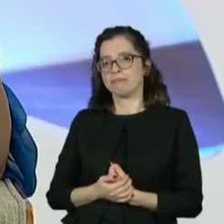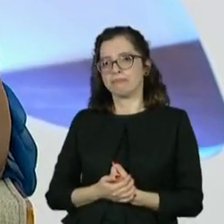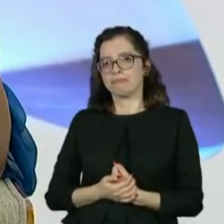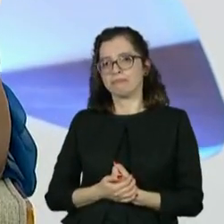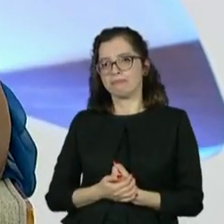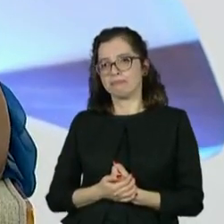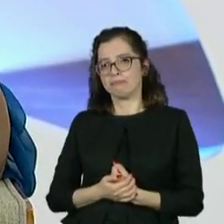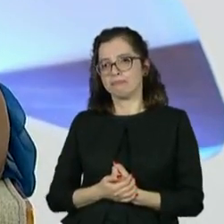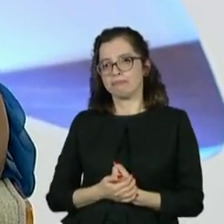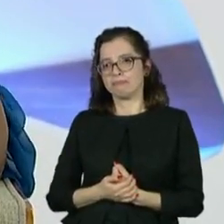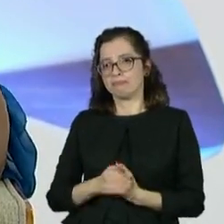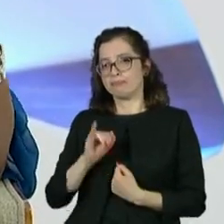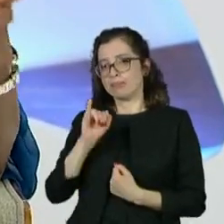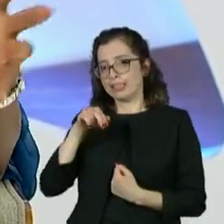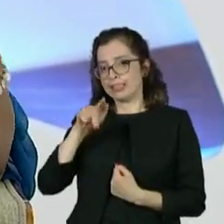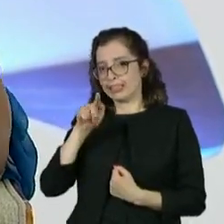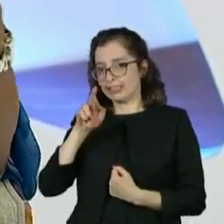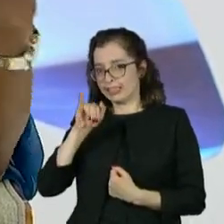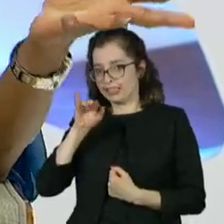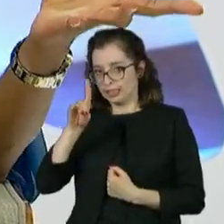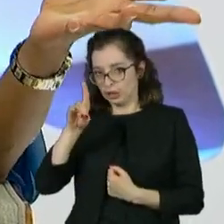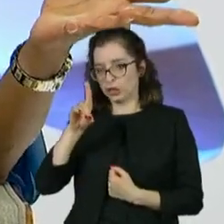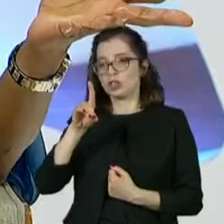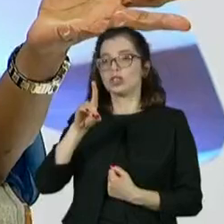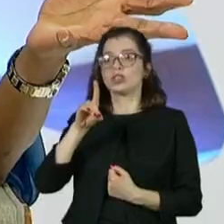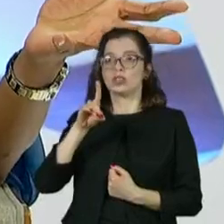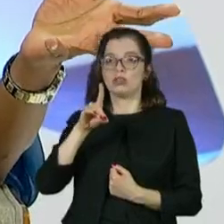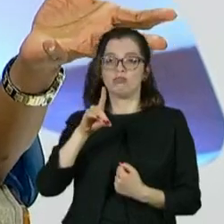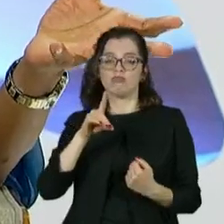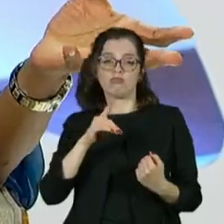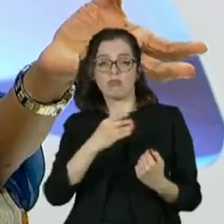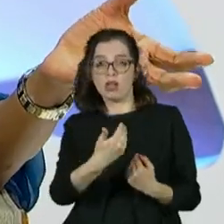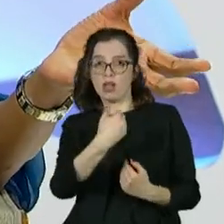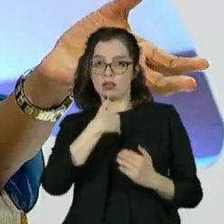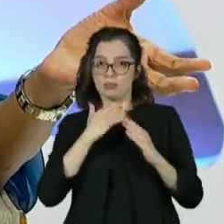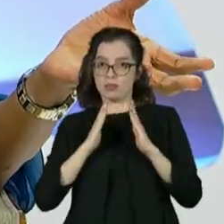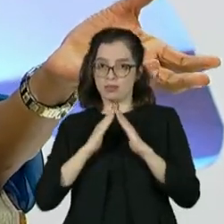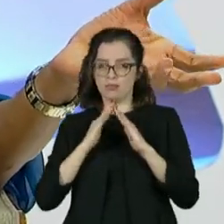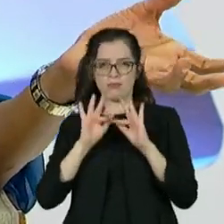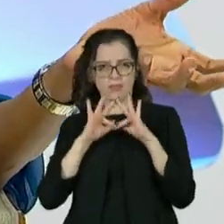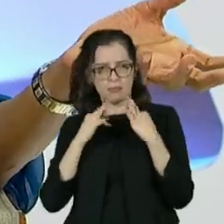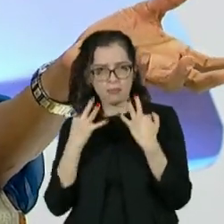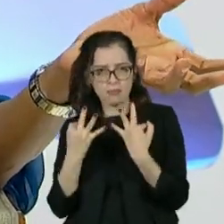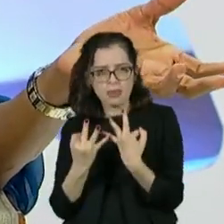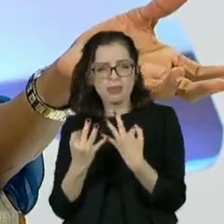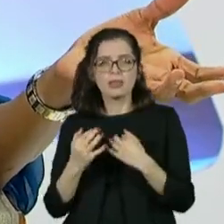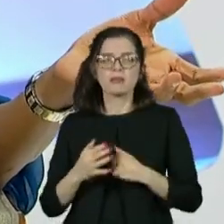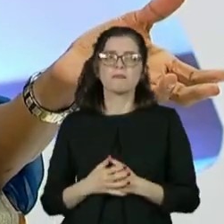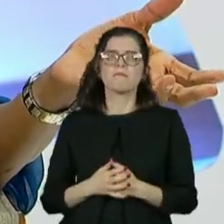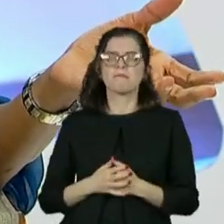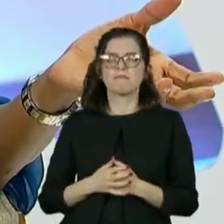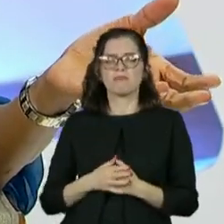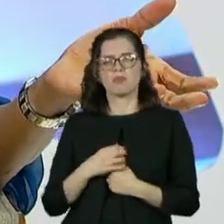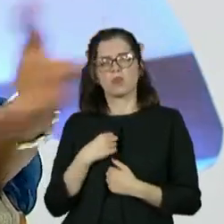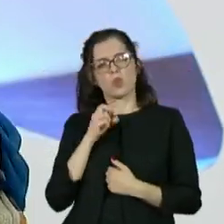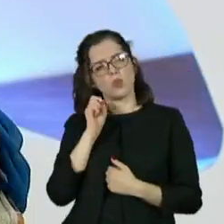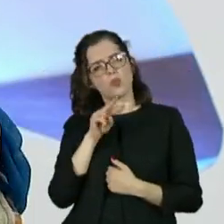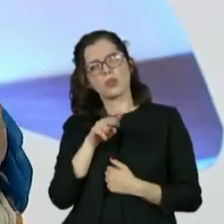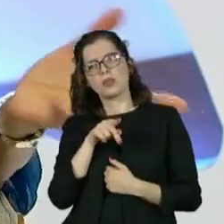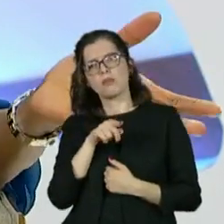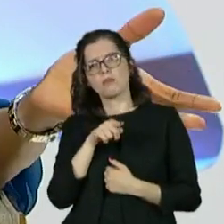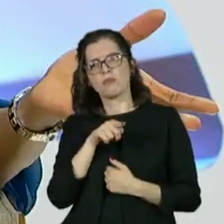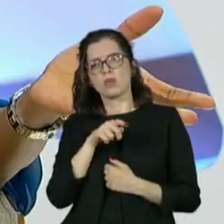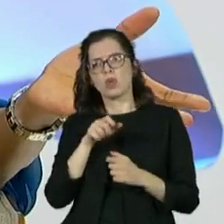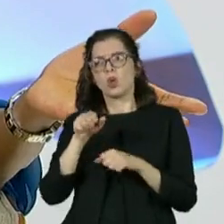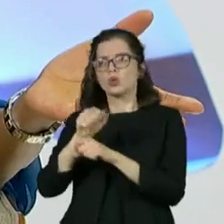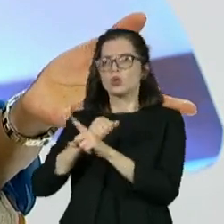família dela toda. Aí, como a gente vive num mundo branco, aí a minha filha olhou para mim e falou: Mamãe, mas hoje